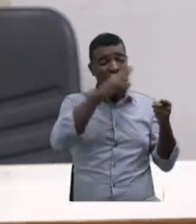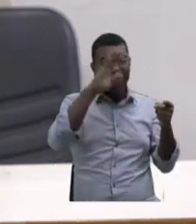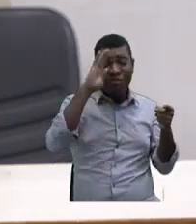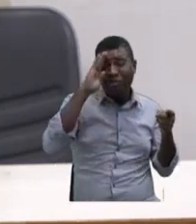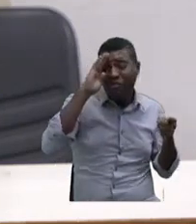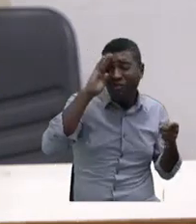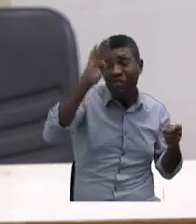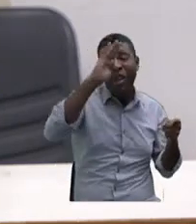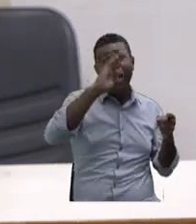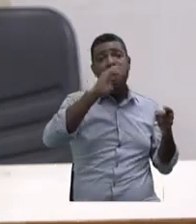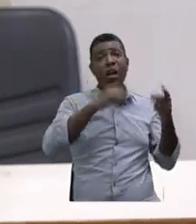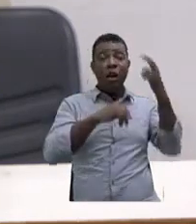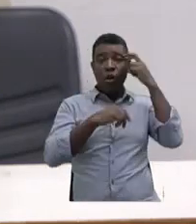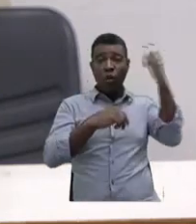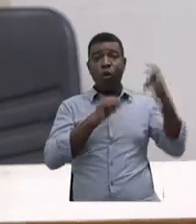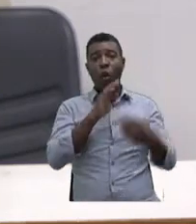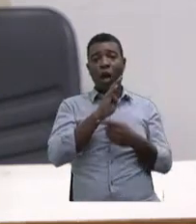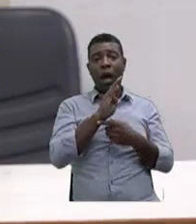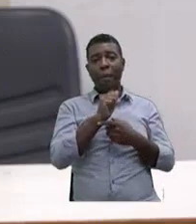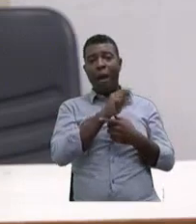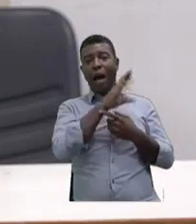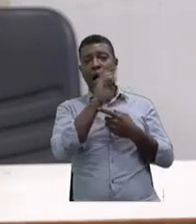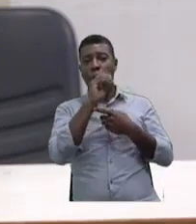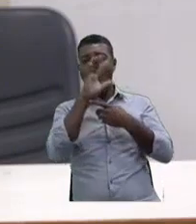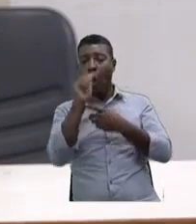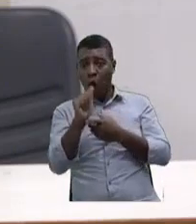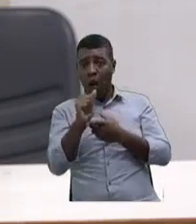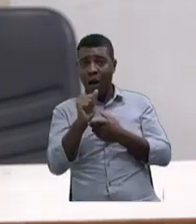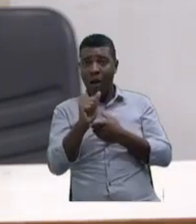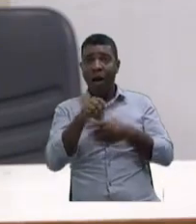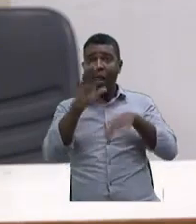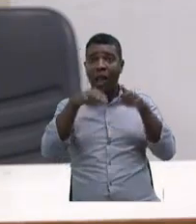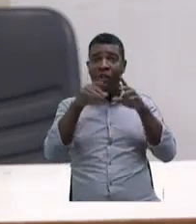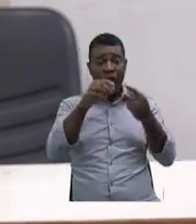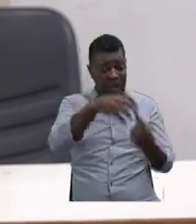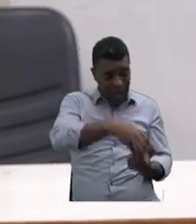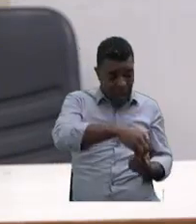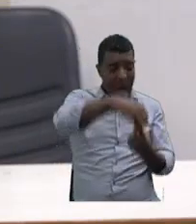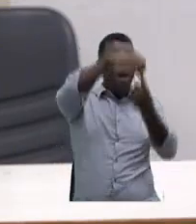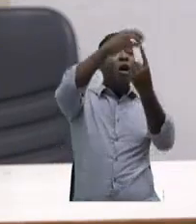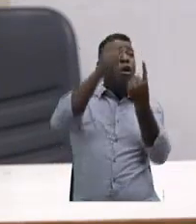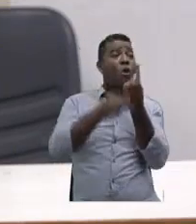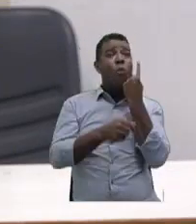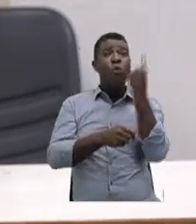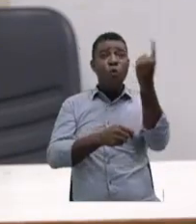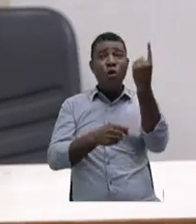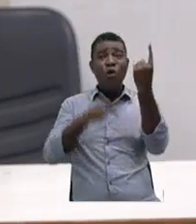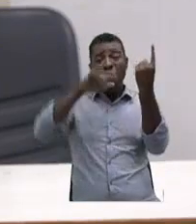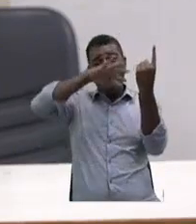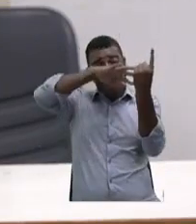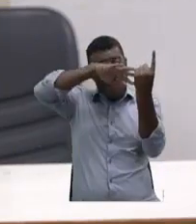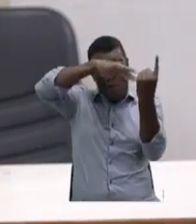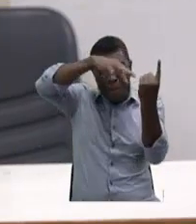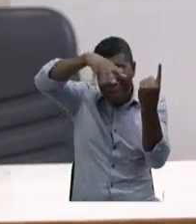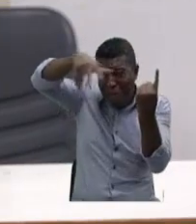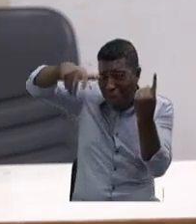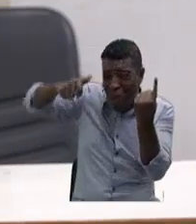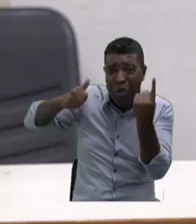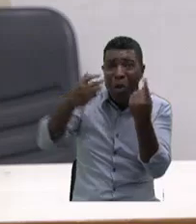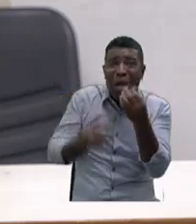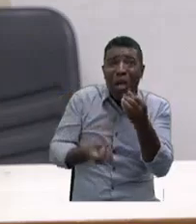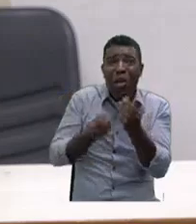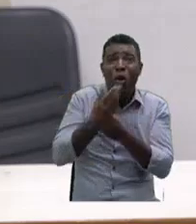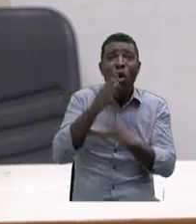Américas, e, quiçá, o único negro no mundo a fazer uma escola de arte, no século